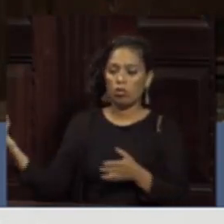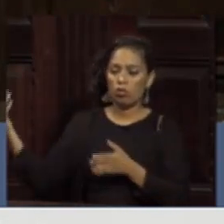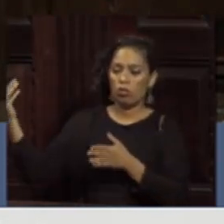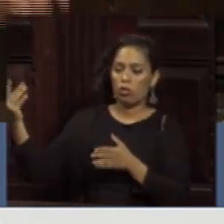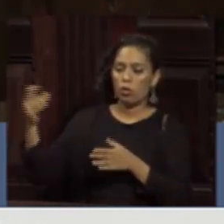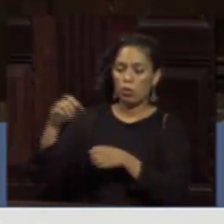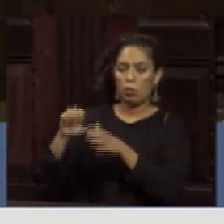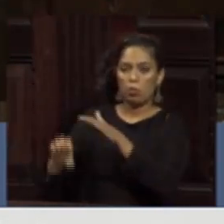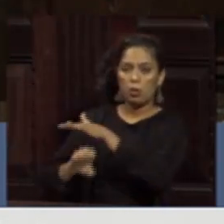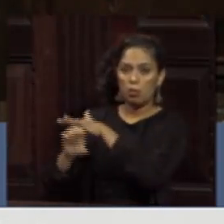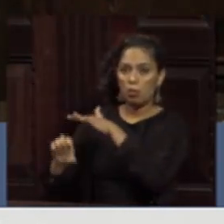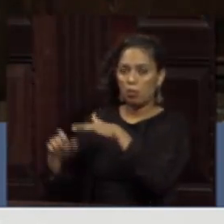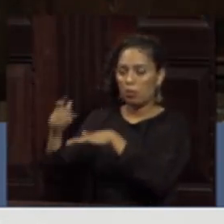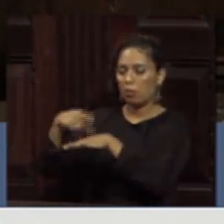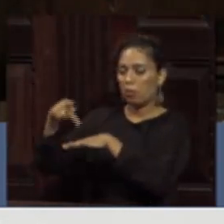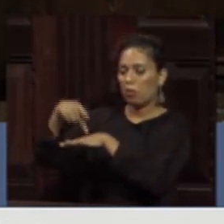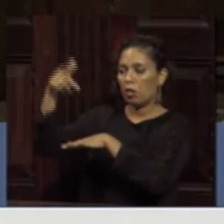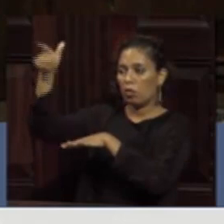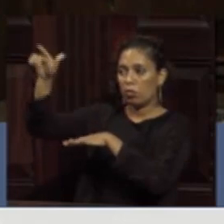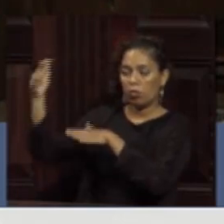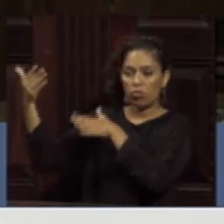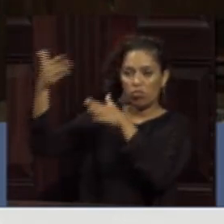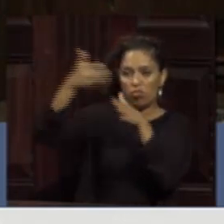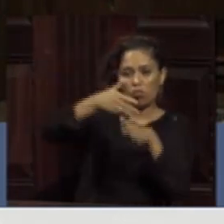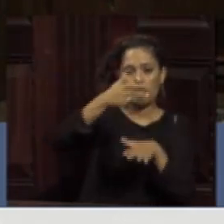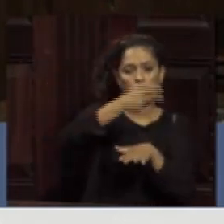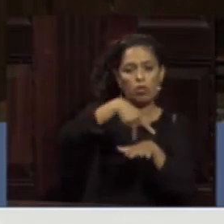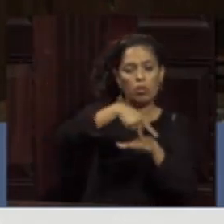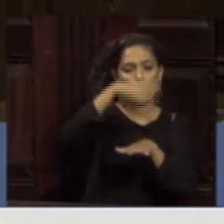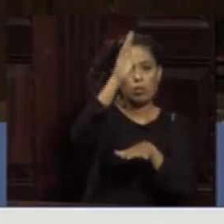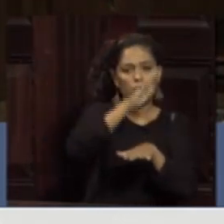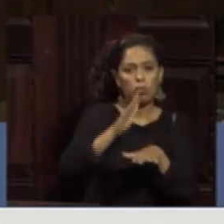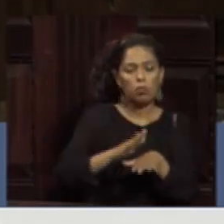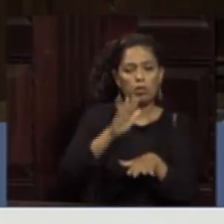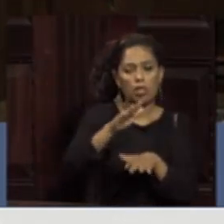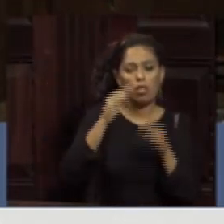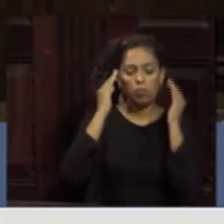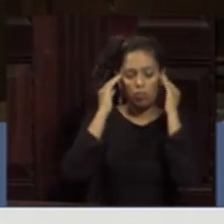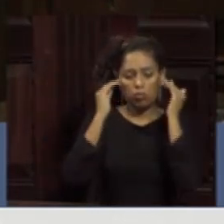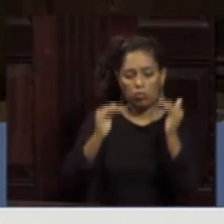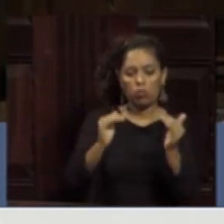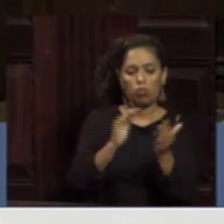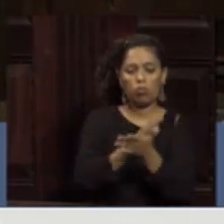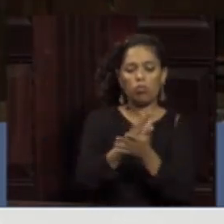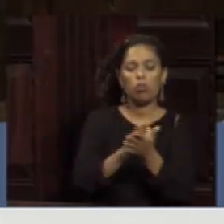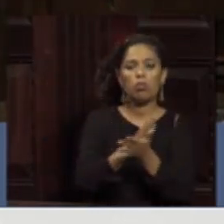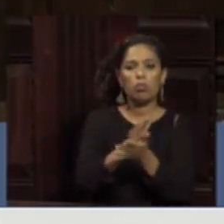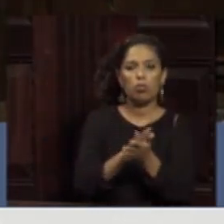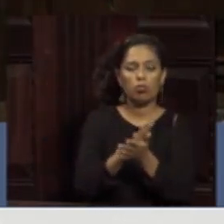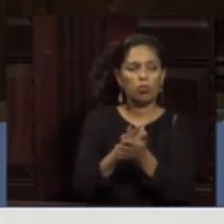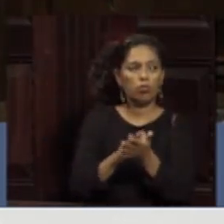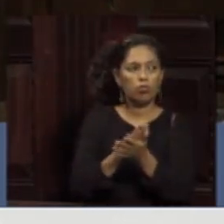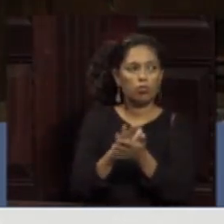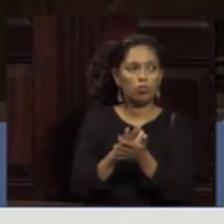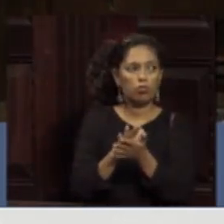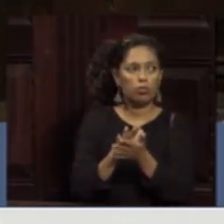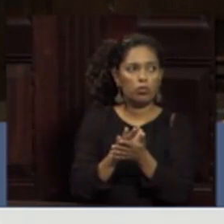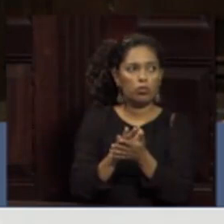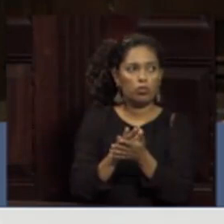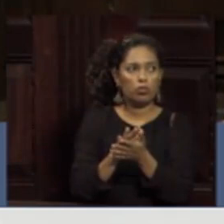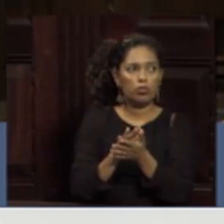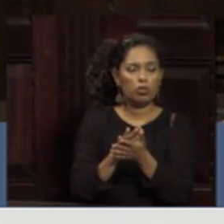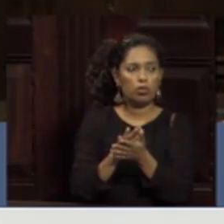para o Brasil e não tenha nenhum respeito ao meio ambiente. Mas o desastre em Mariana foi aqui no